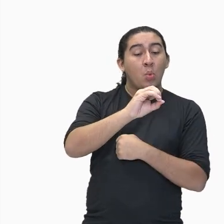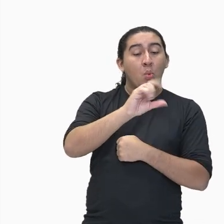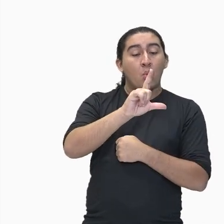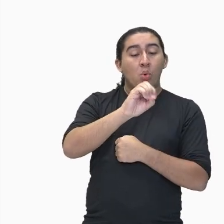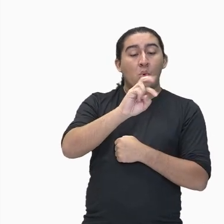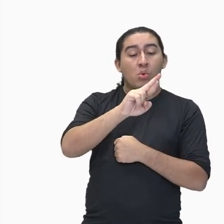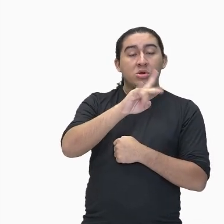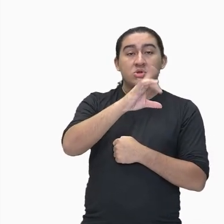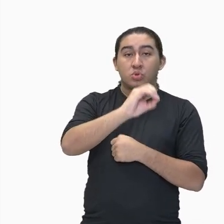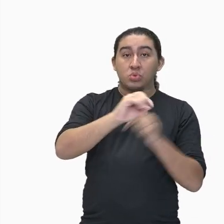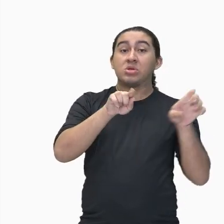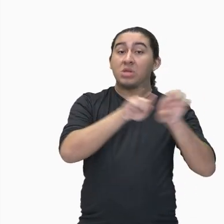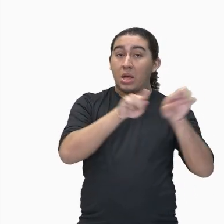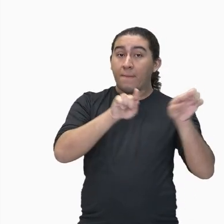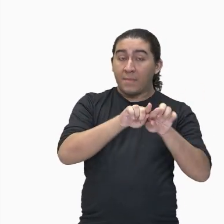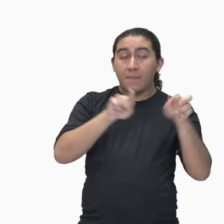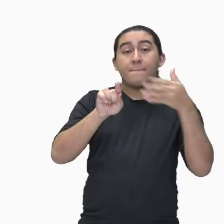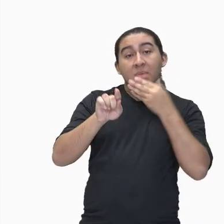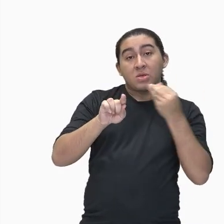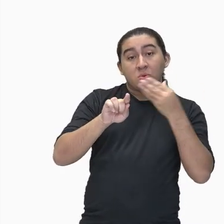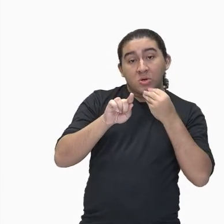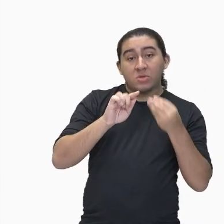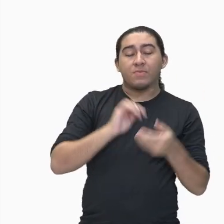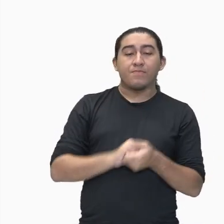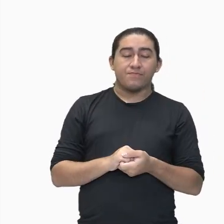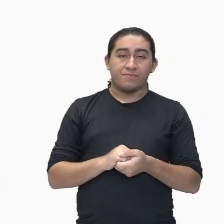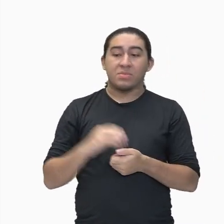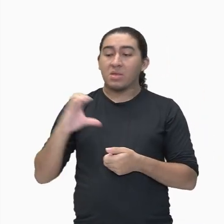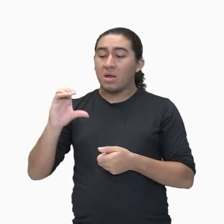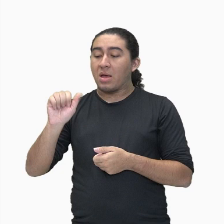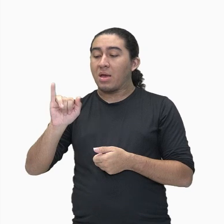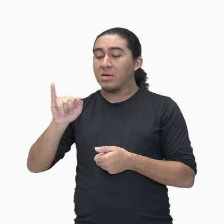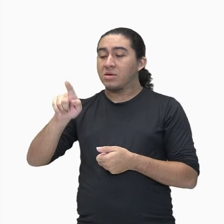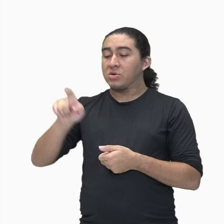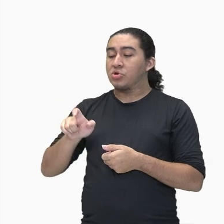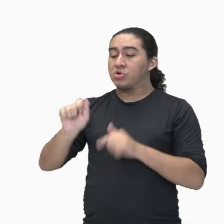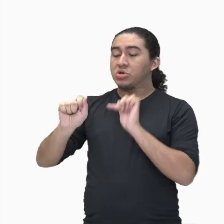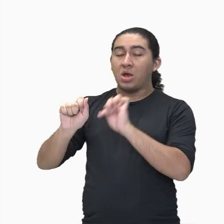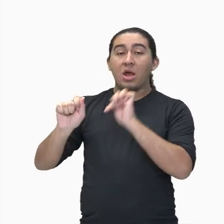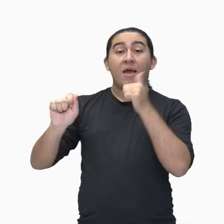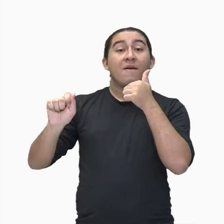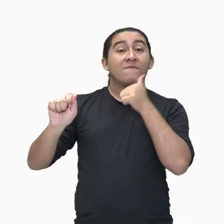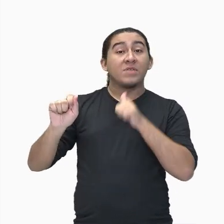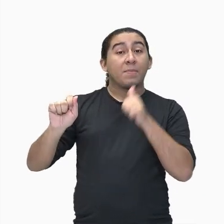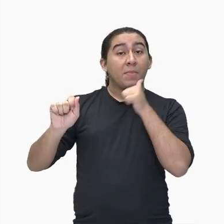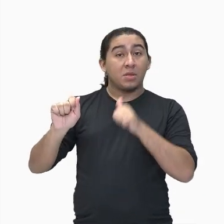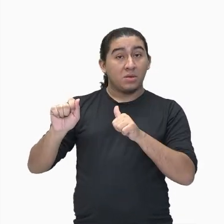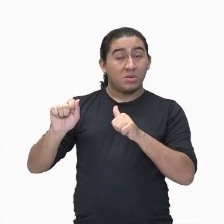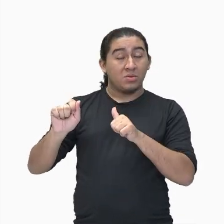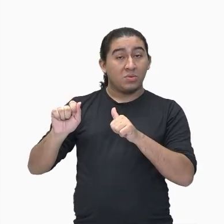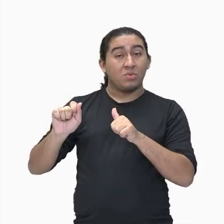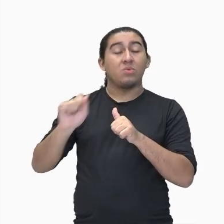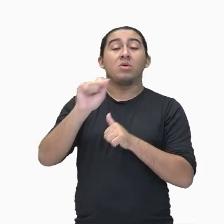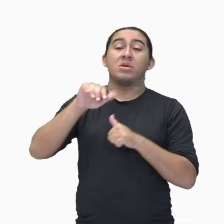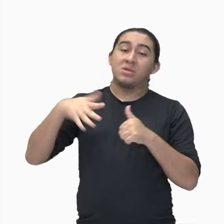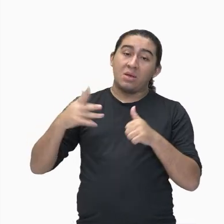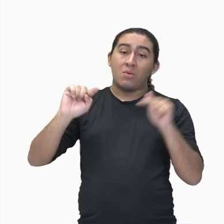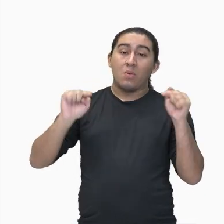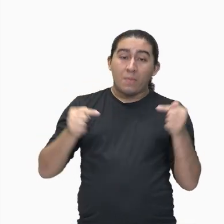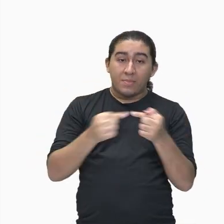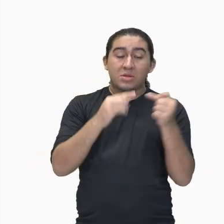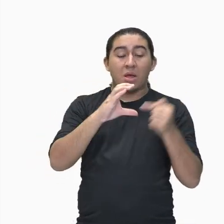também masculino. A caixa, que é feminino, colorida, porque é feminino,